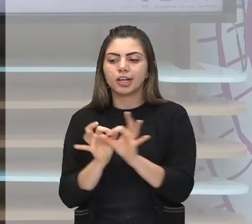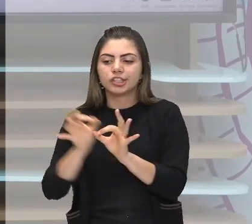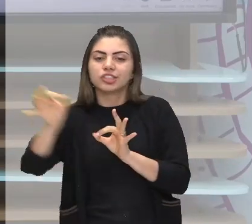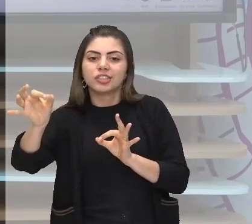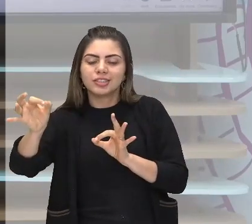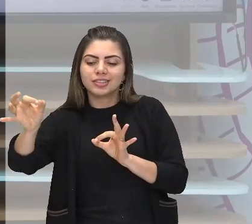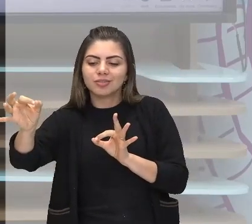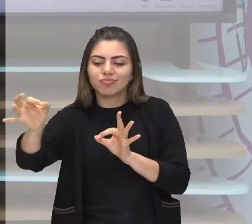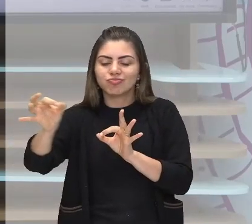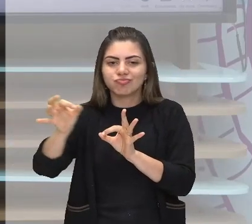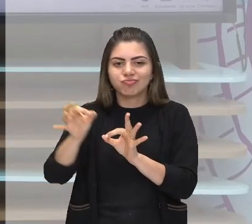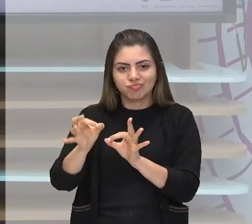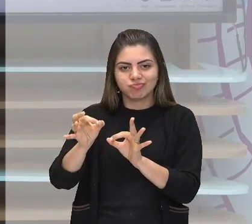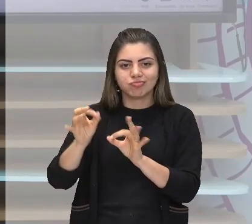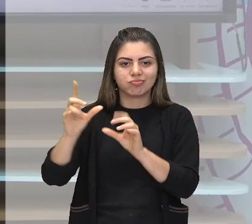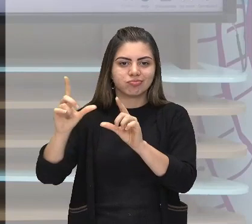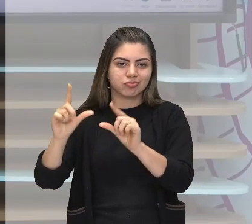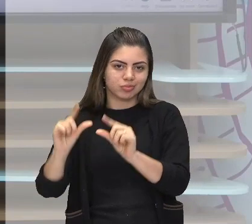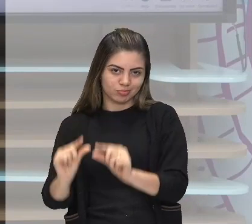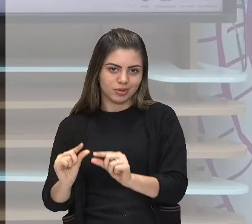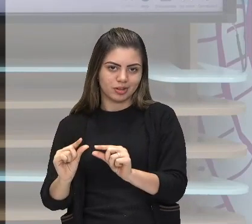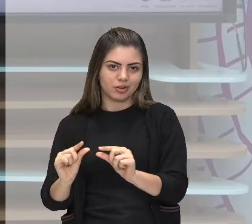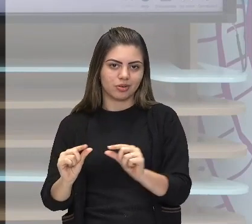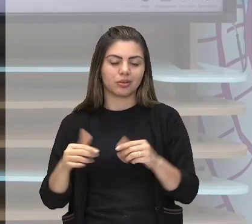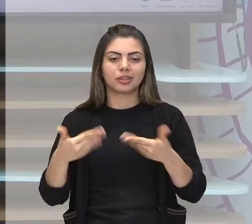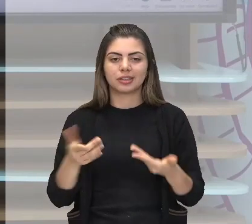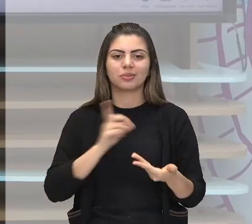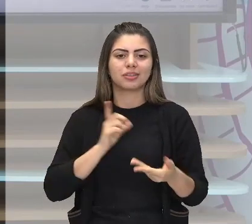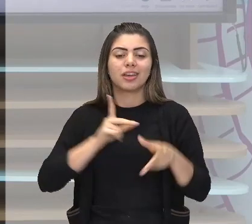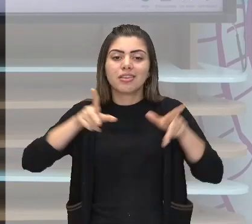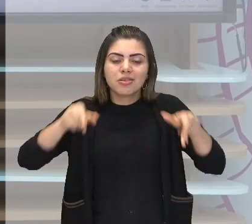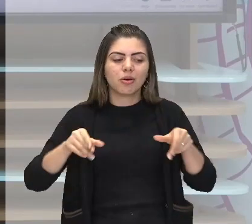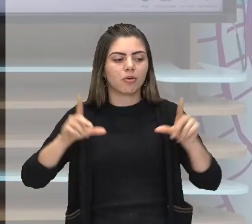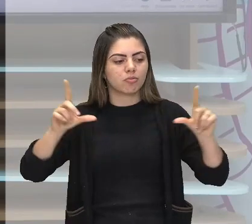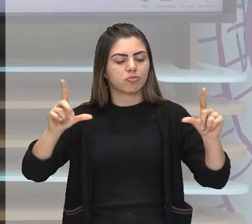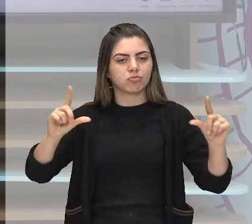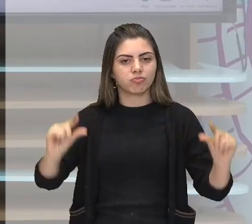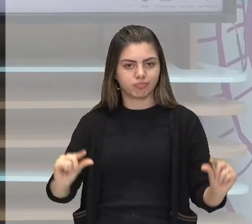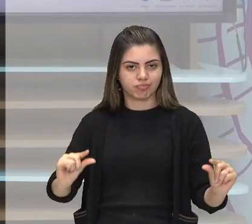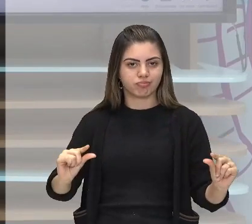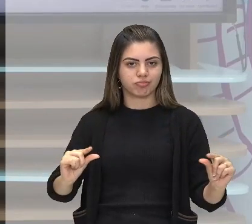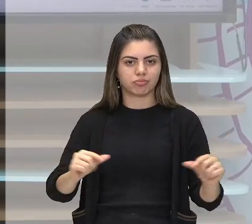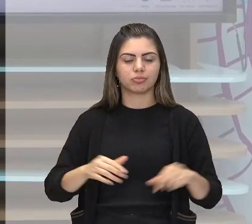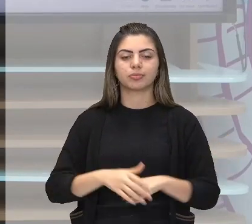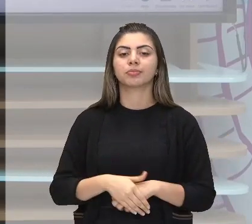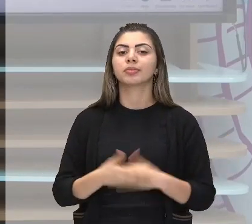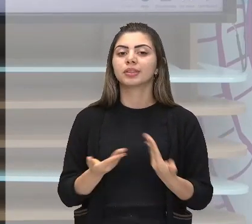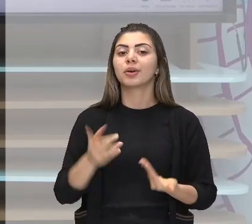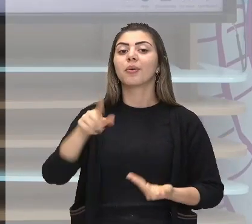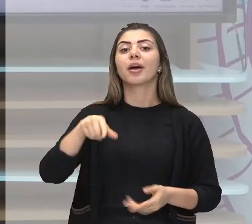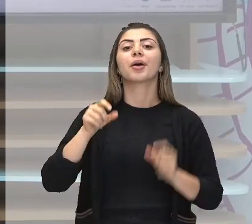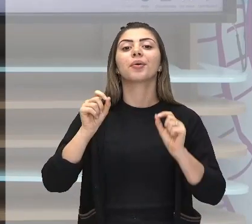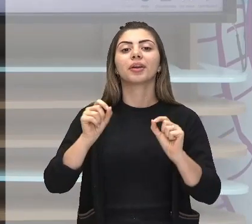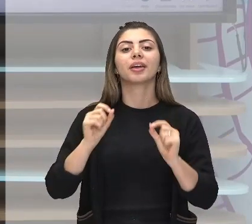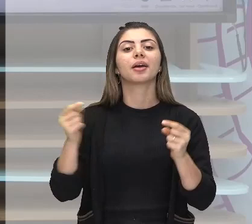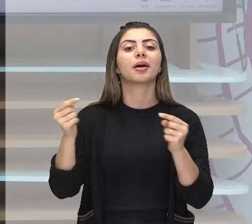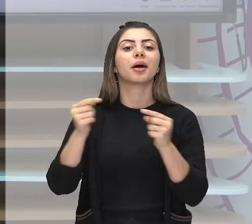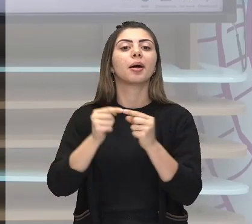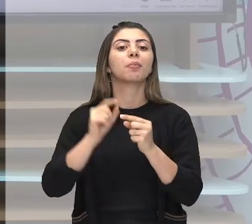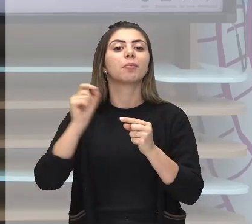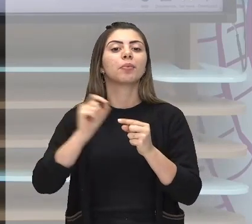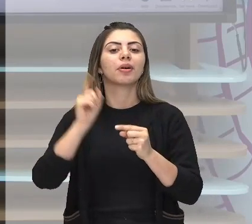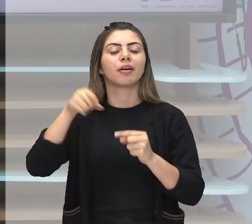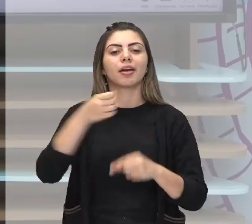distância percorrida ela será menor. Nesse caso também, olha, nós estaremos diante de uma